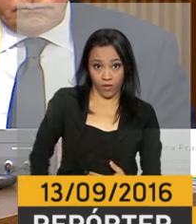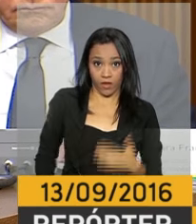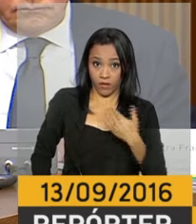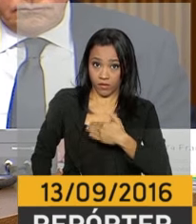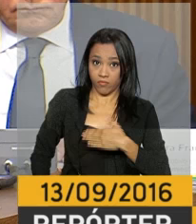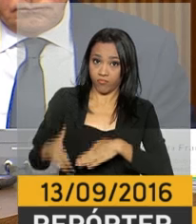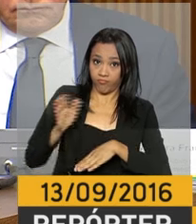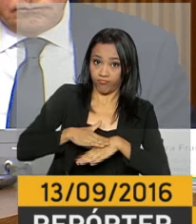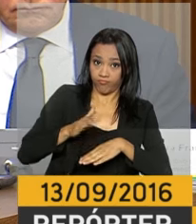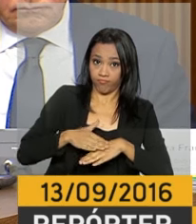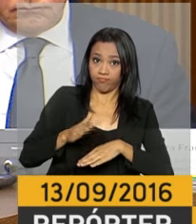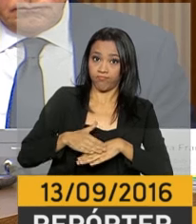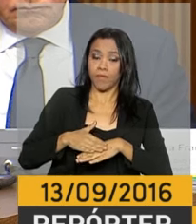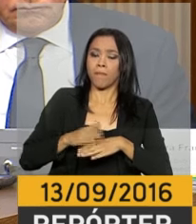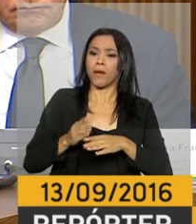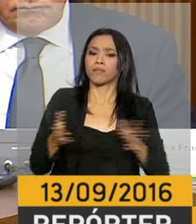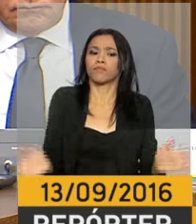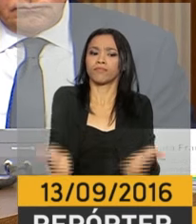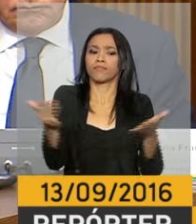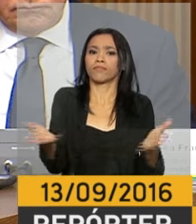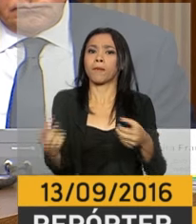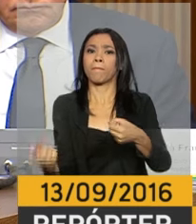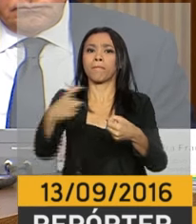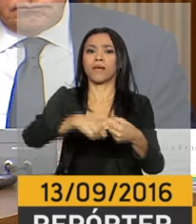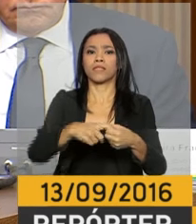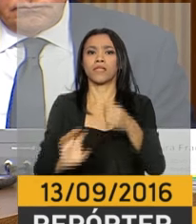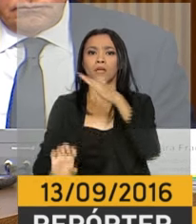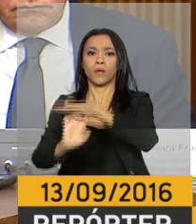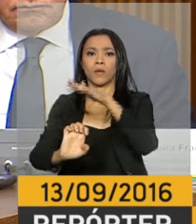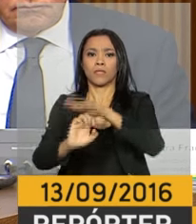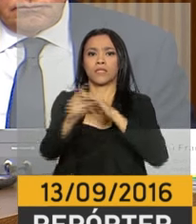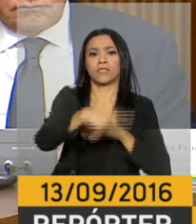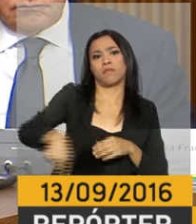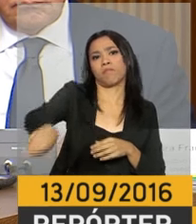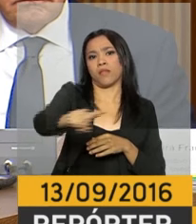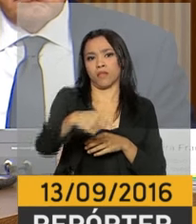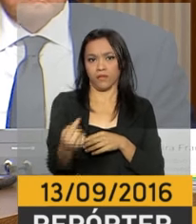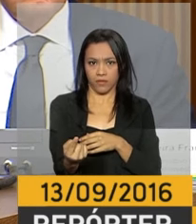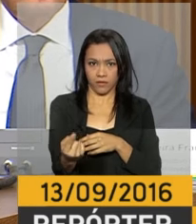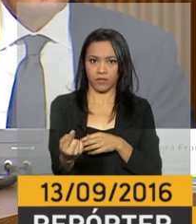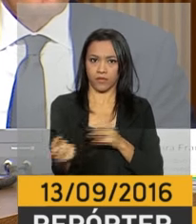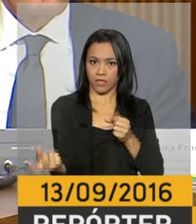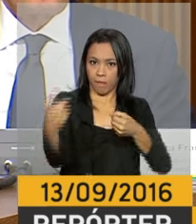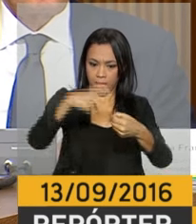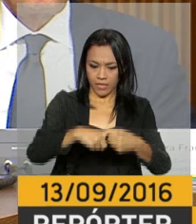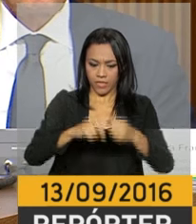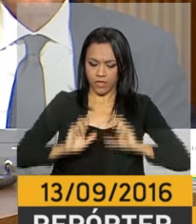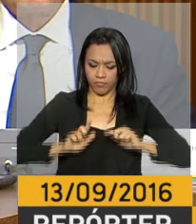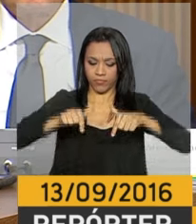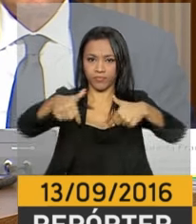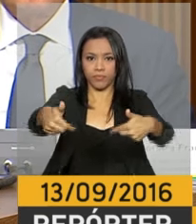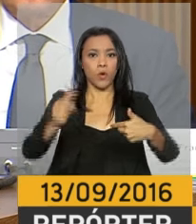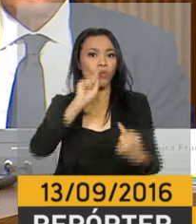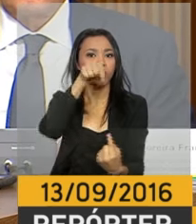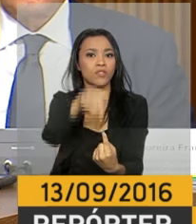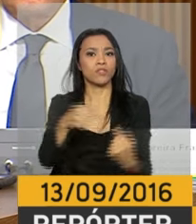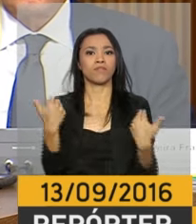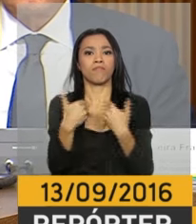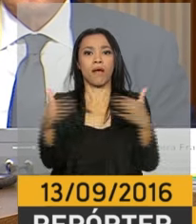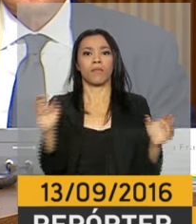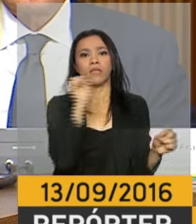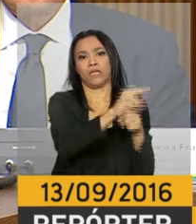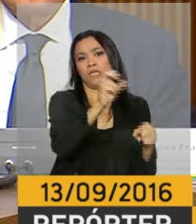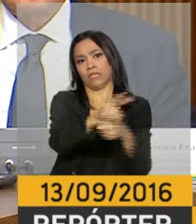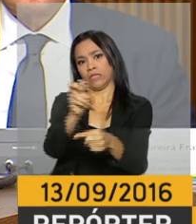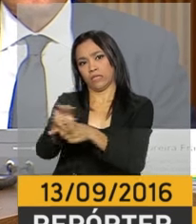ao incentivo nessa parceria público-privada para que haja muitos empregos